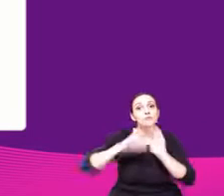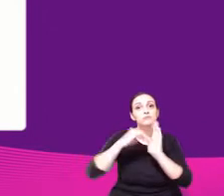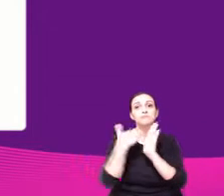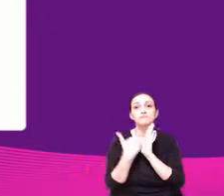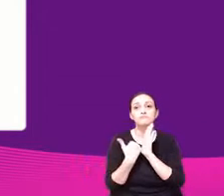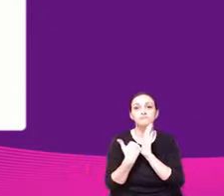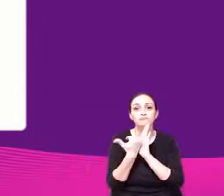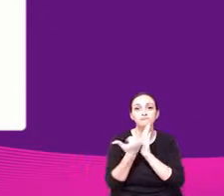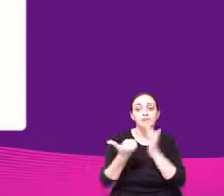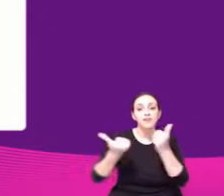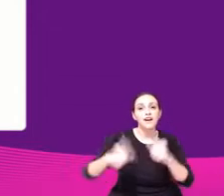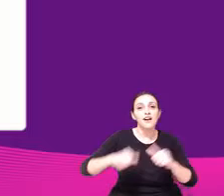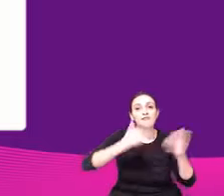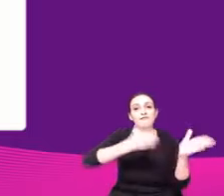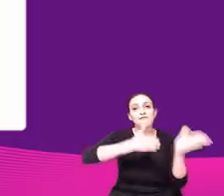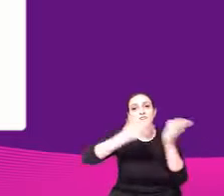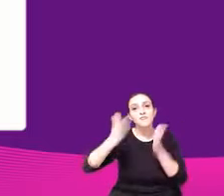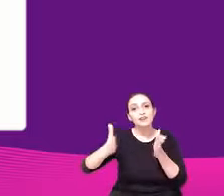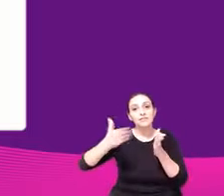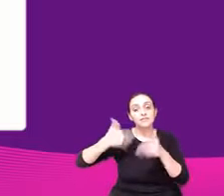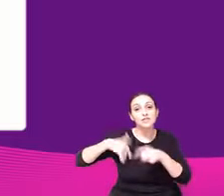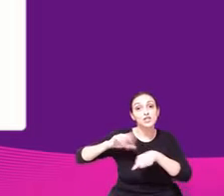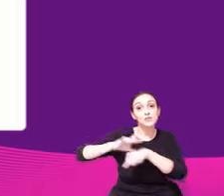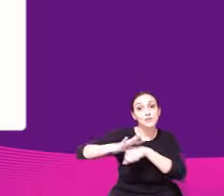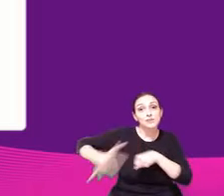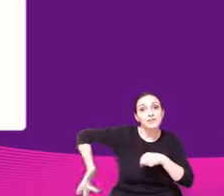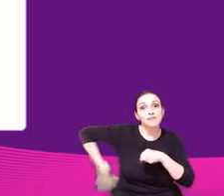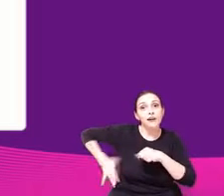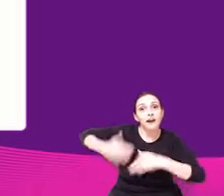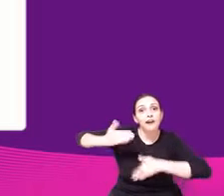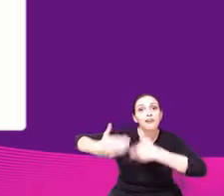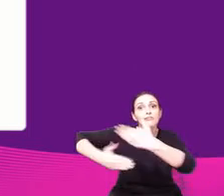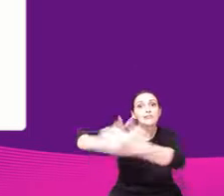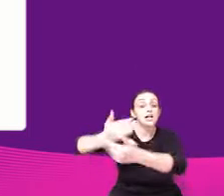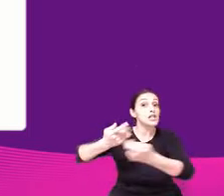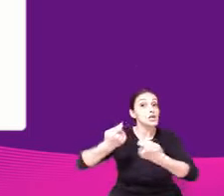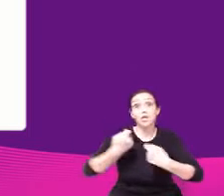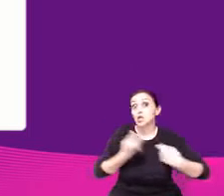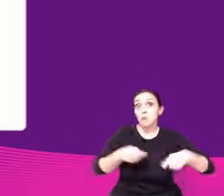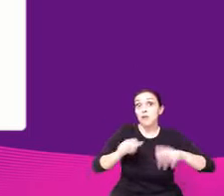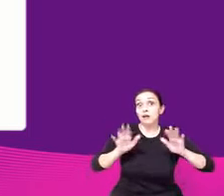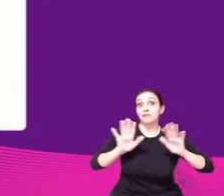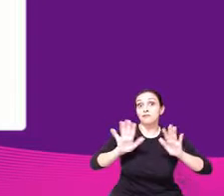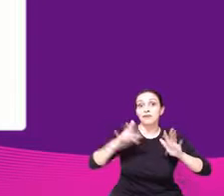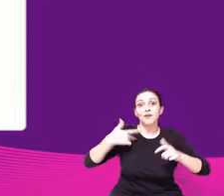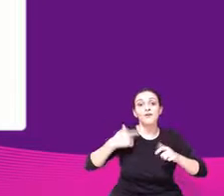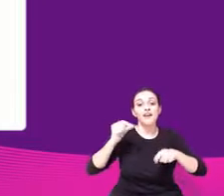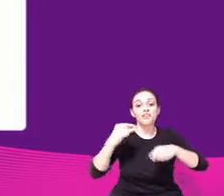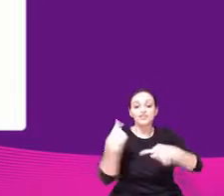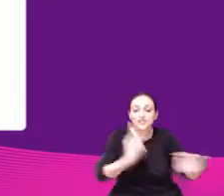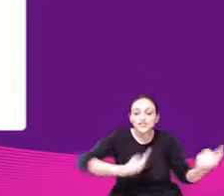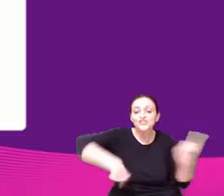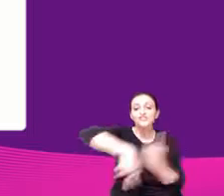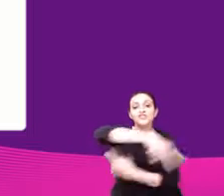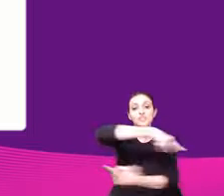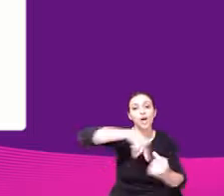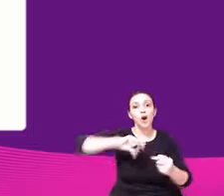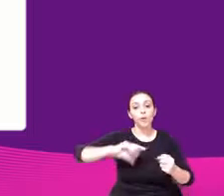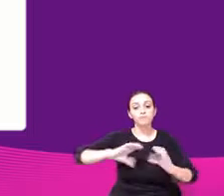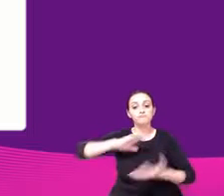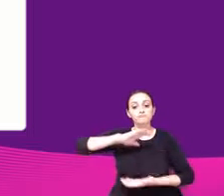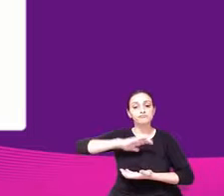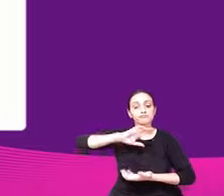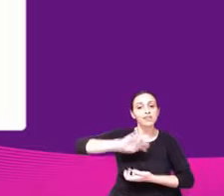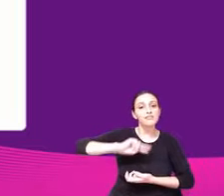as fases da doença renal mais avançada e que nunca precisem chegar ao diálise ou necessitar de transplante, ou que